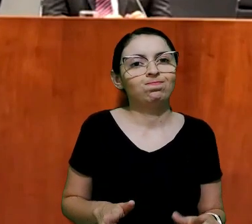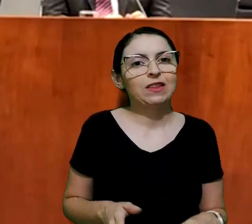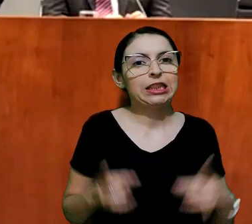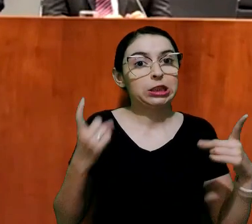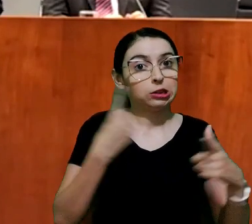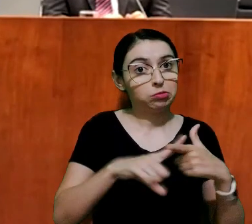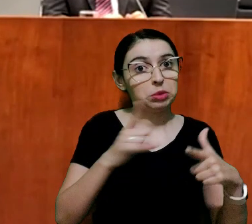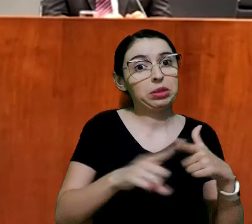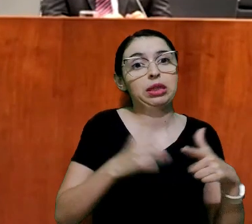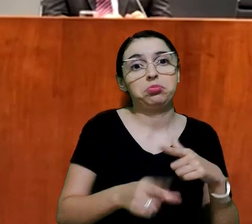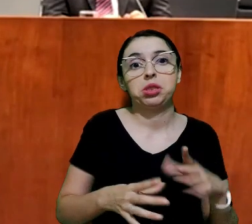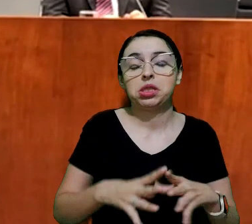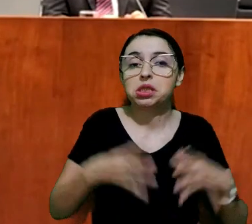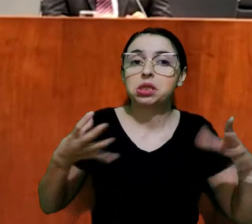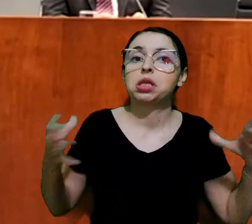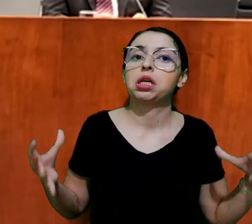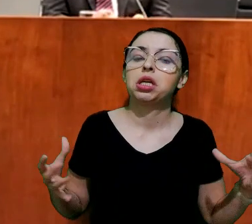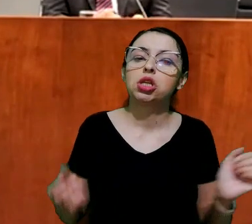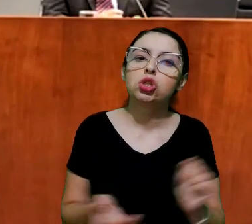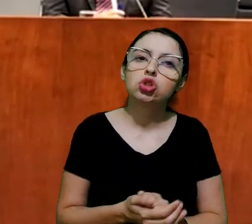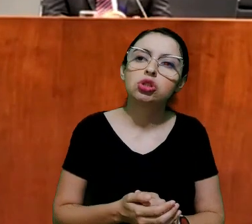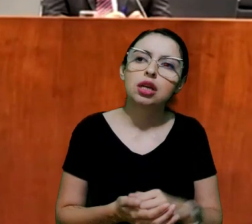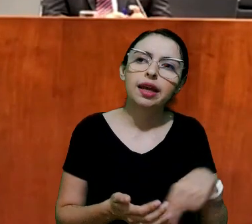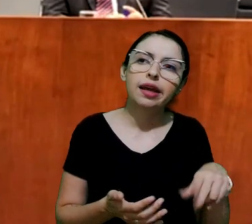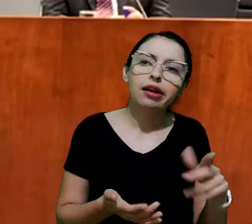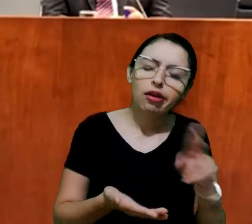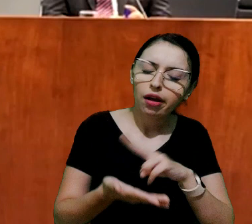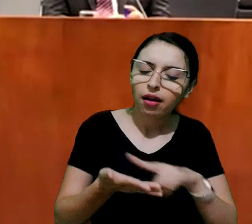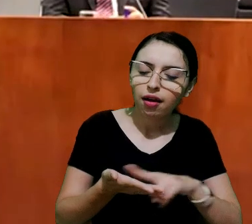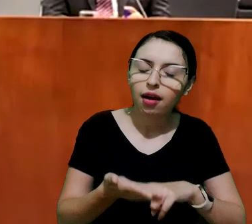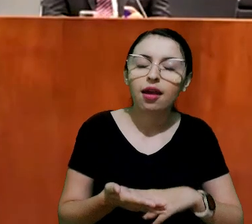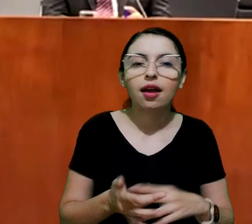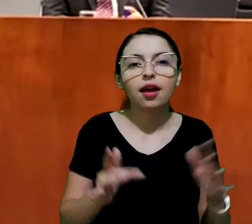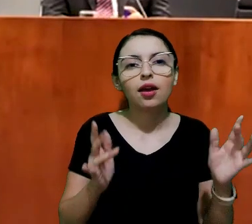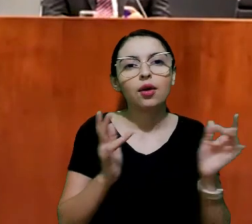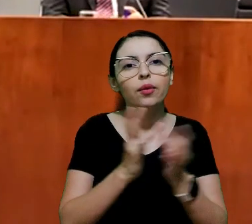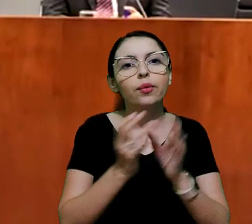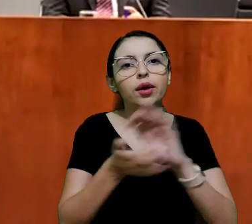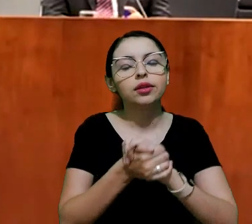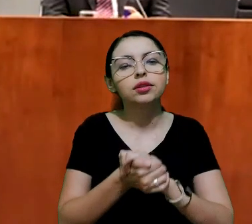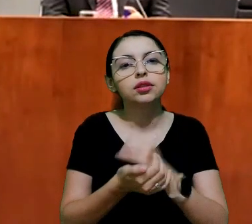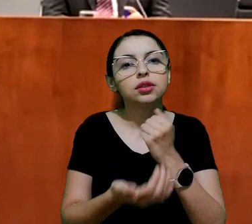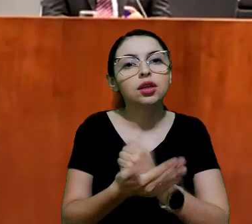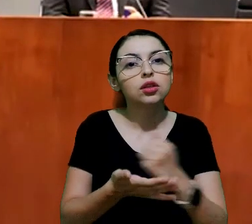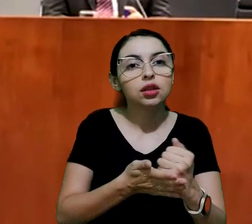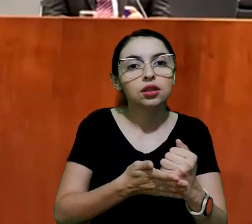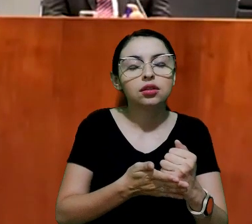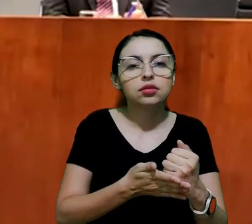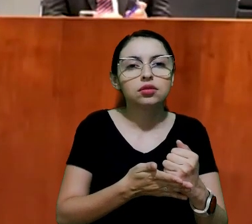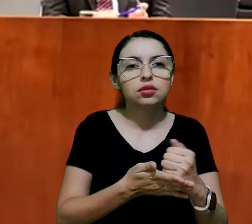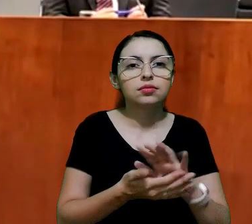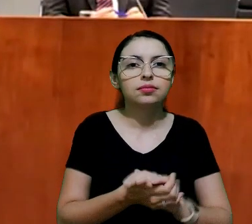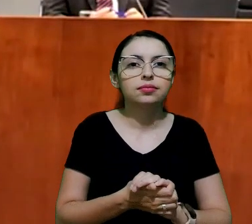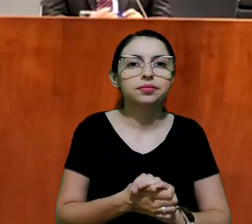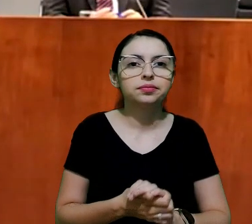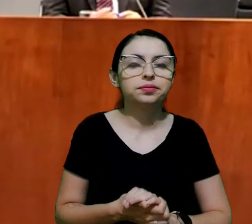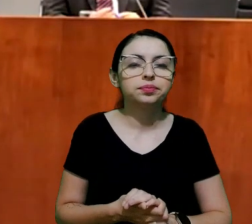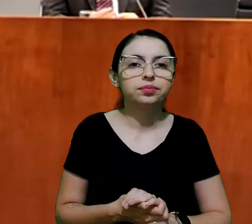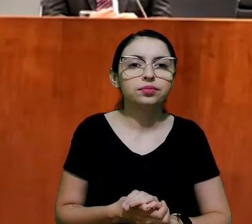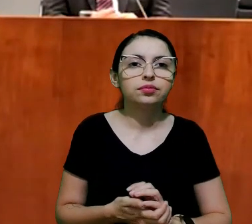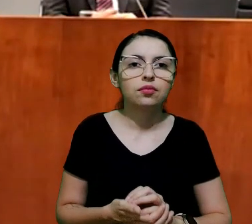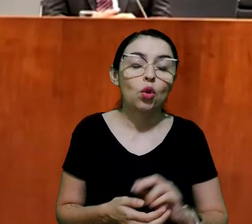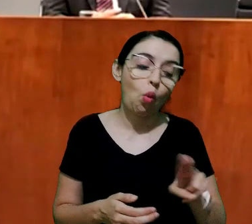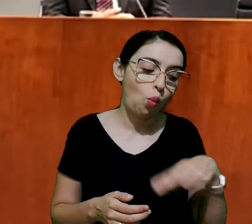a autorização para o cônjuge, o companheiro, dar outorga marital